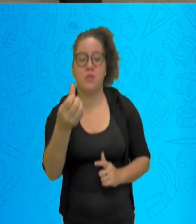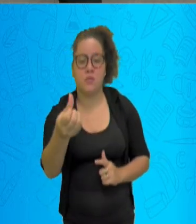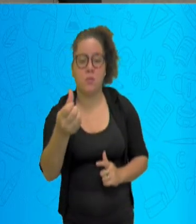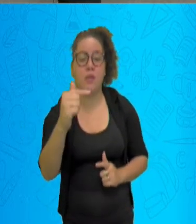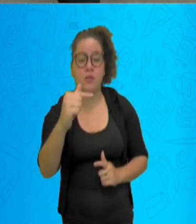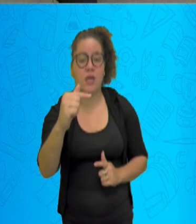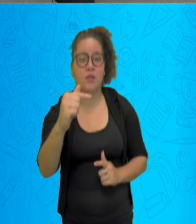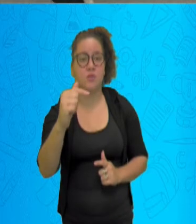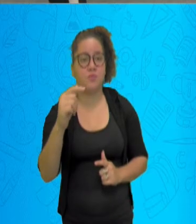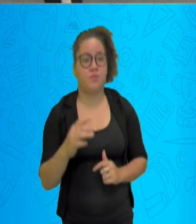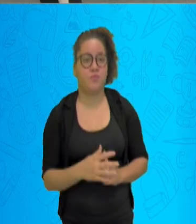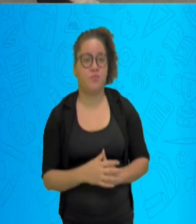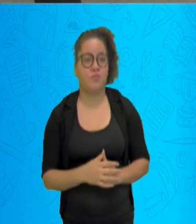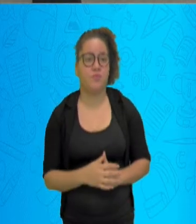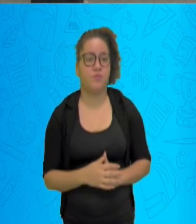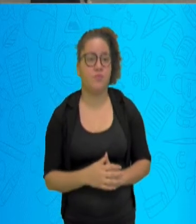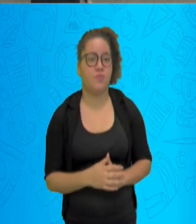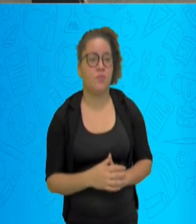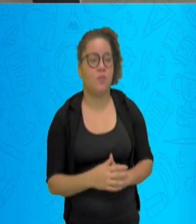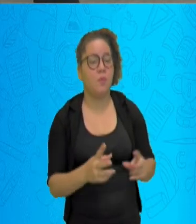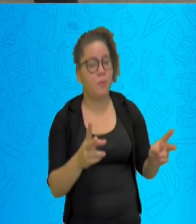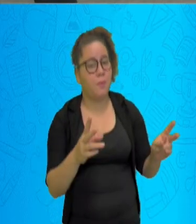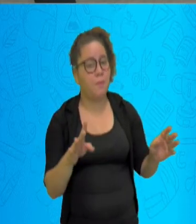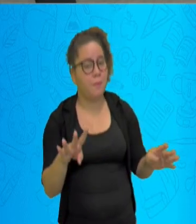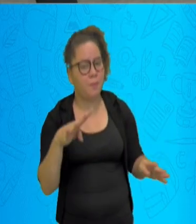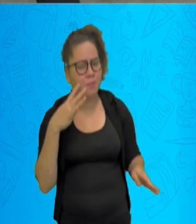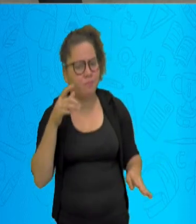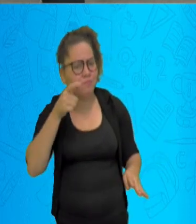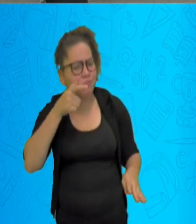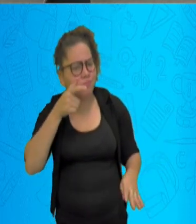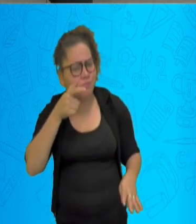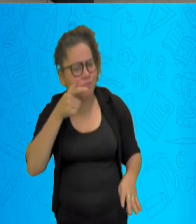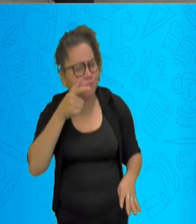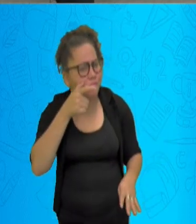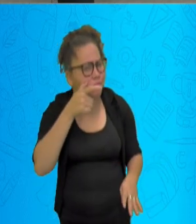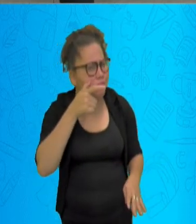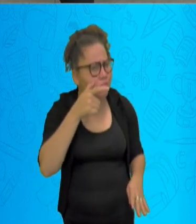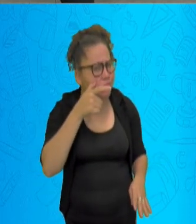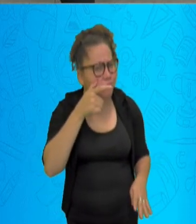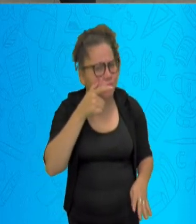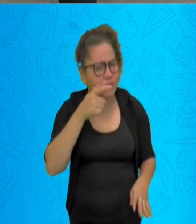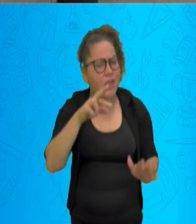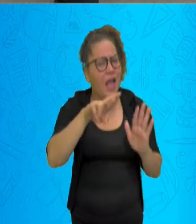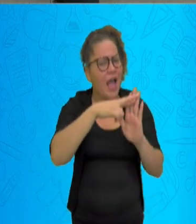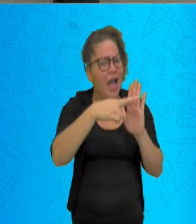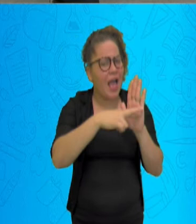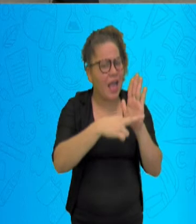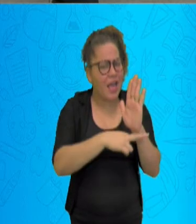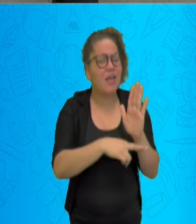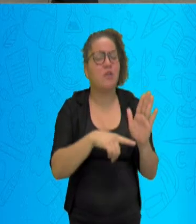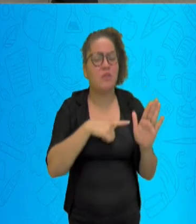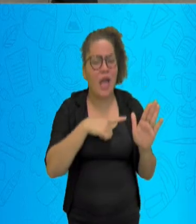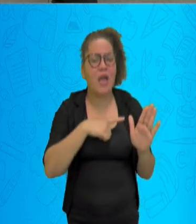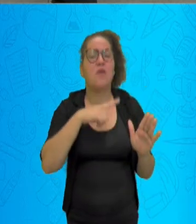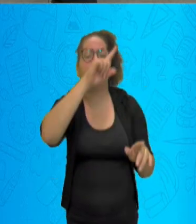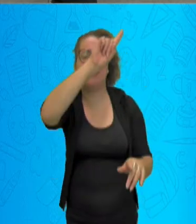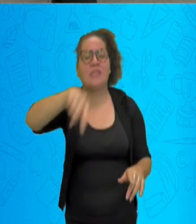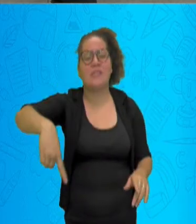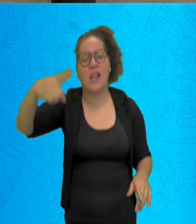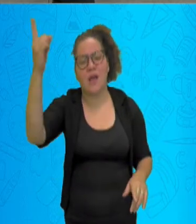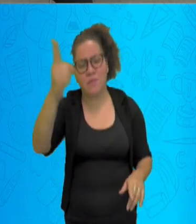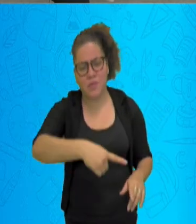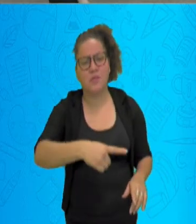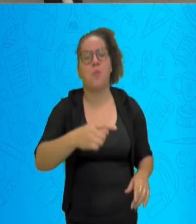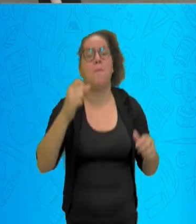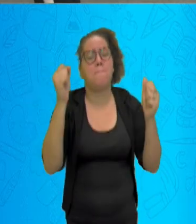Não modificou nada. Agora, olha aqui que interessante, gente. Eu tenho aquela regrinha de cancelamento, olha. Eu posso cancelar o menos